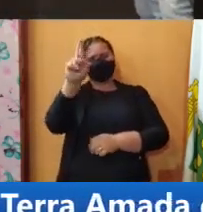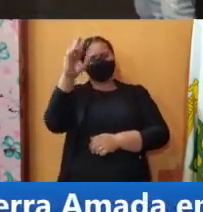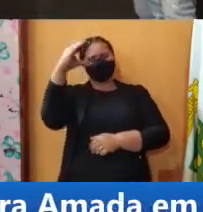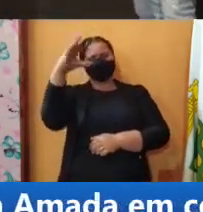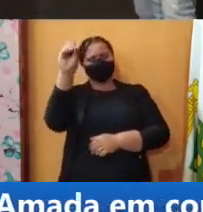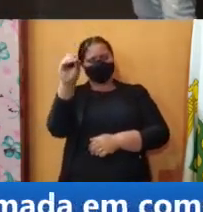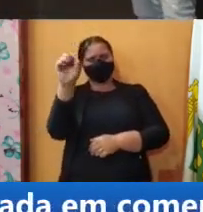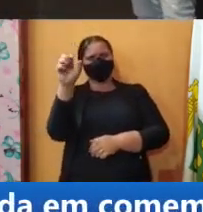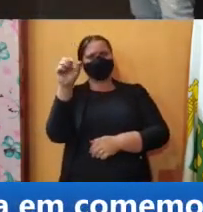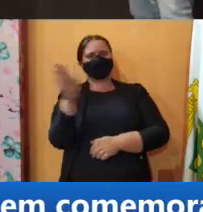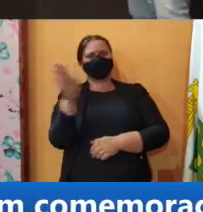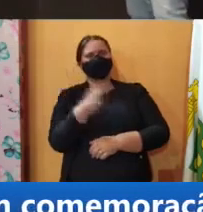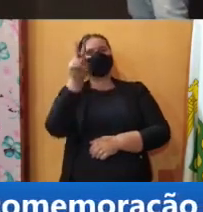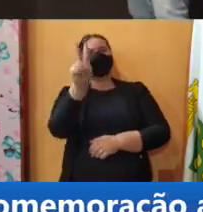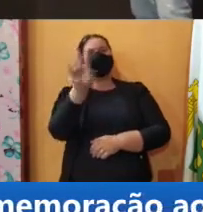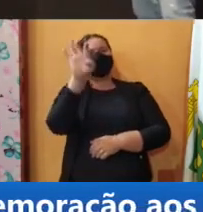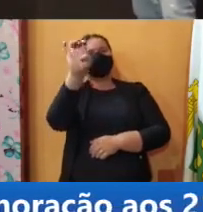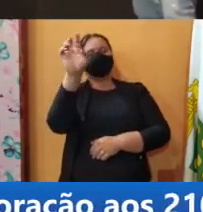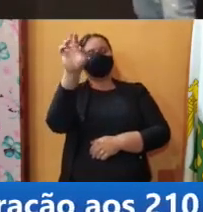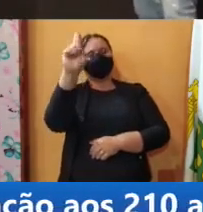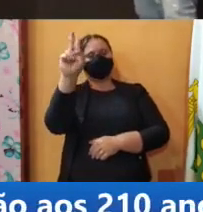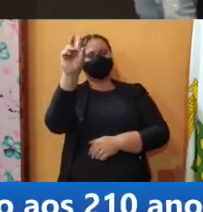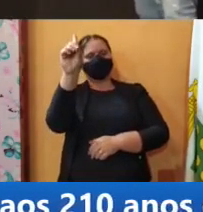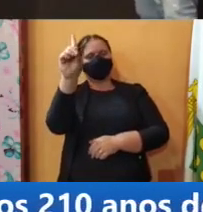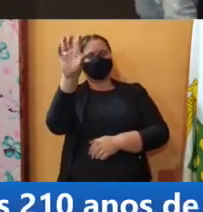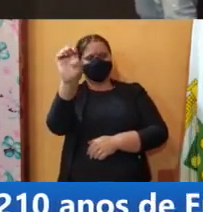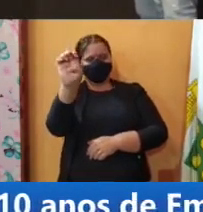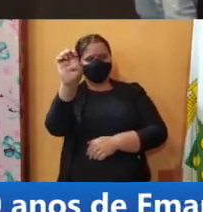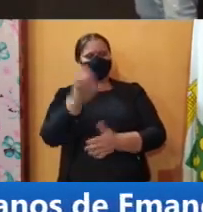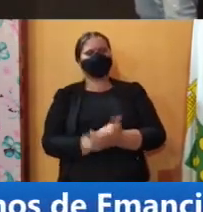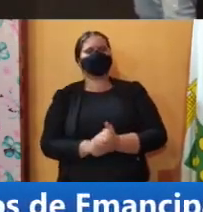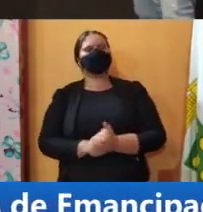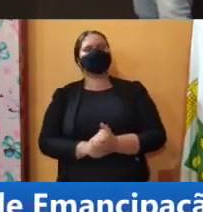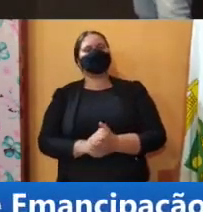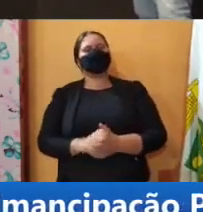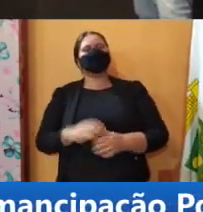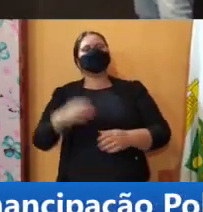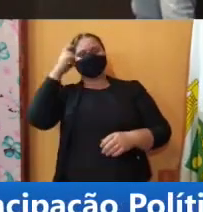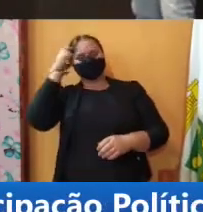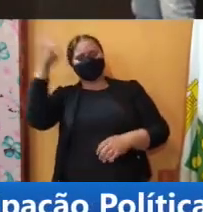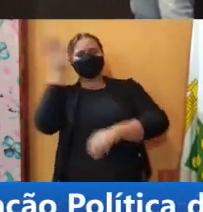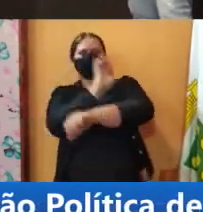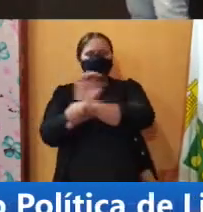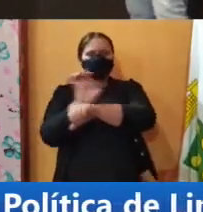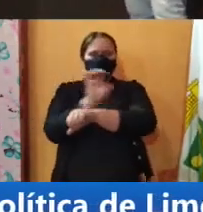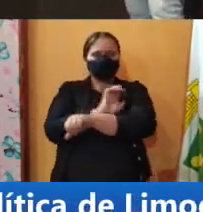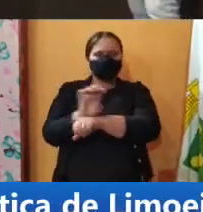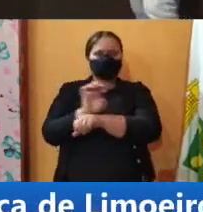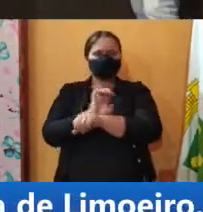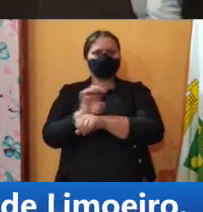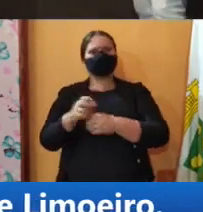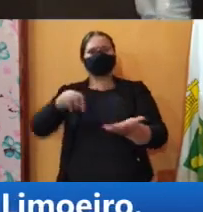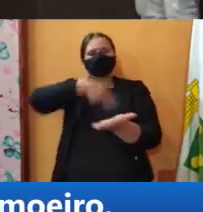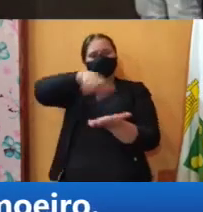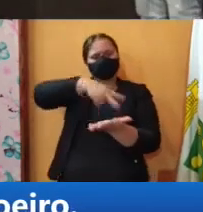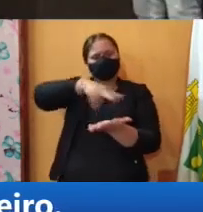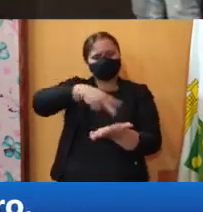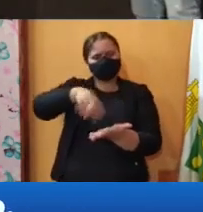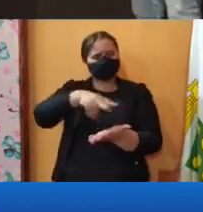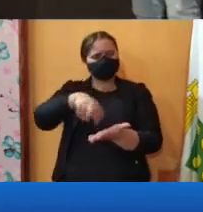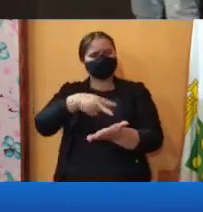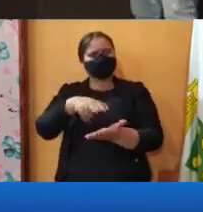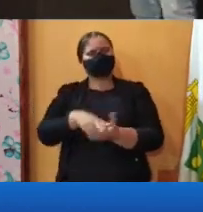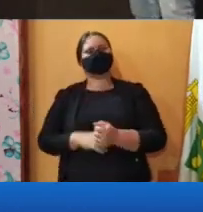Verde. Tiago Ventura, show de bola. Abrilhantando a cultura, fazendo, né, a dança e